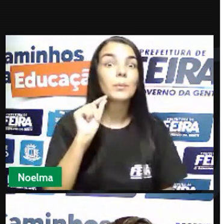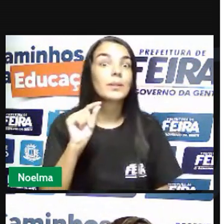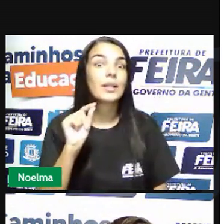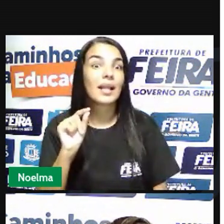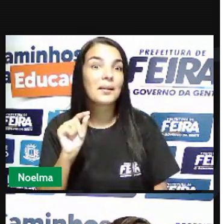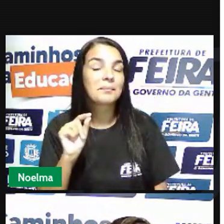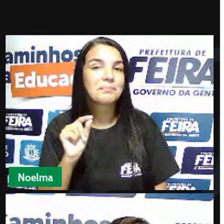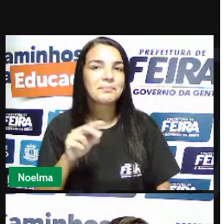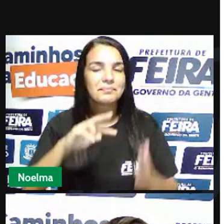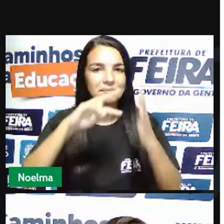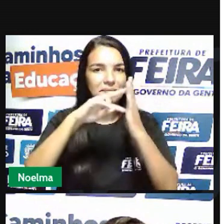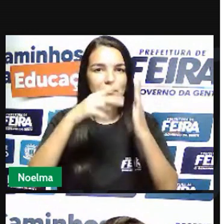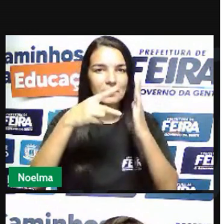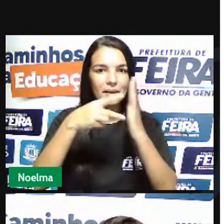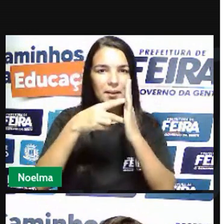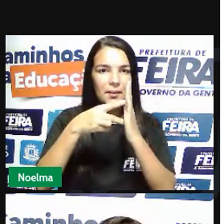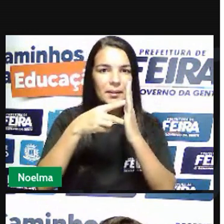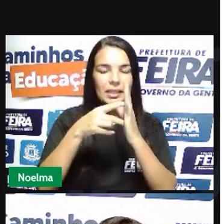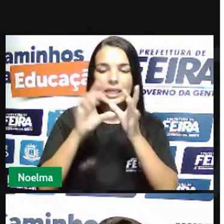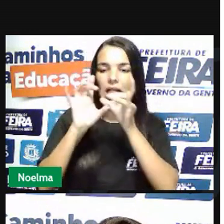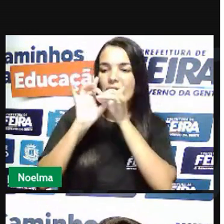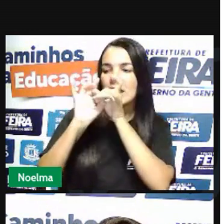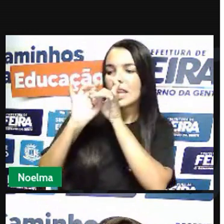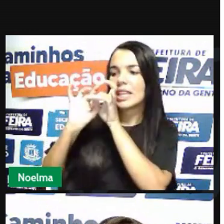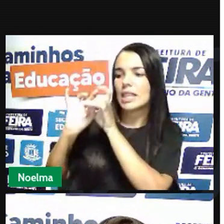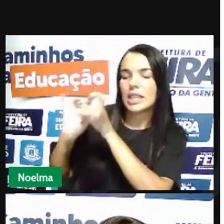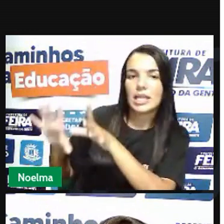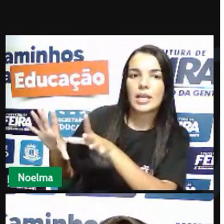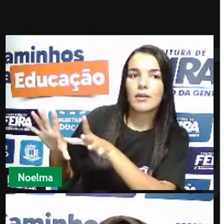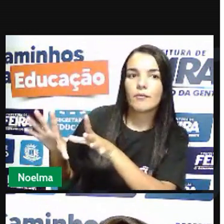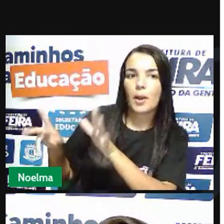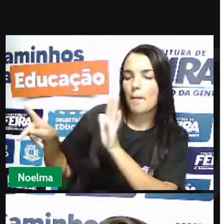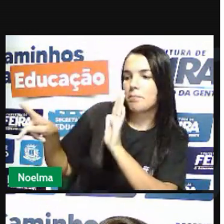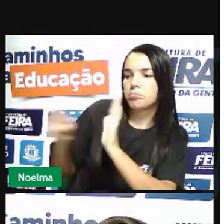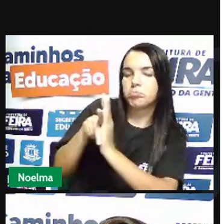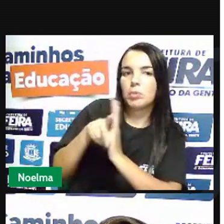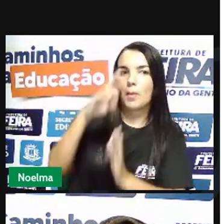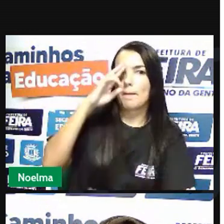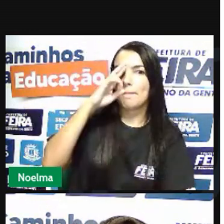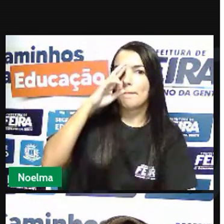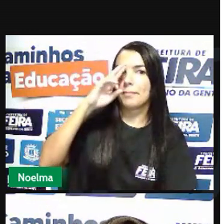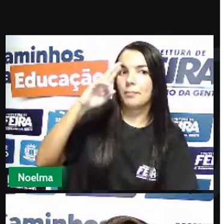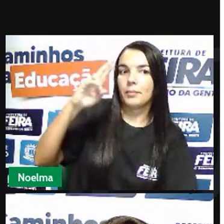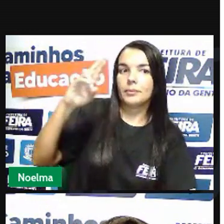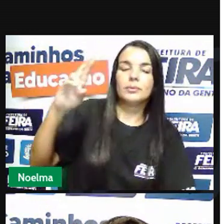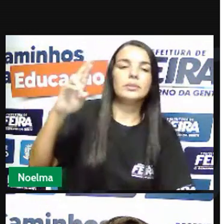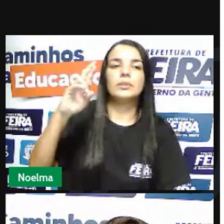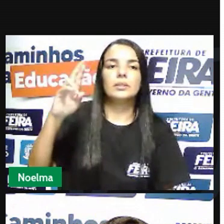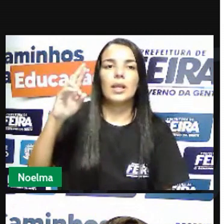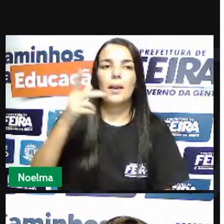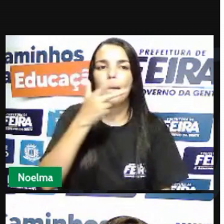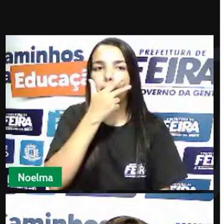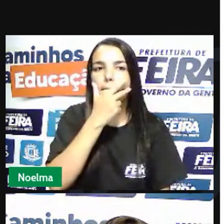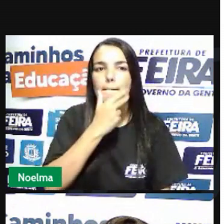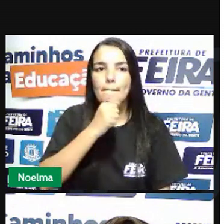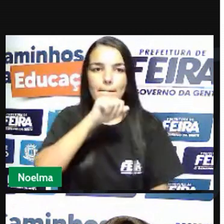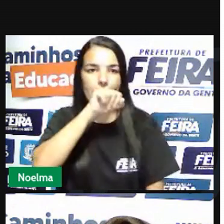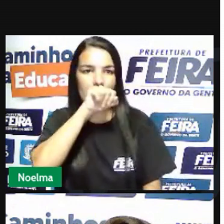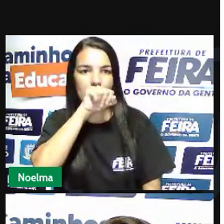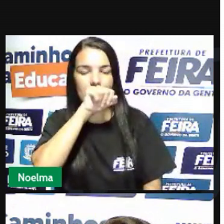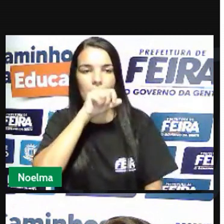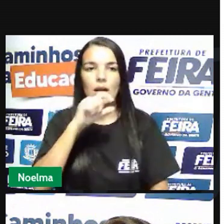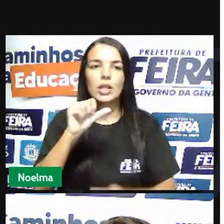Emancipar significa eximir do poder paternal ou de tutela, ou pode significar também